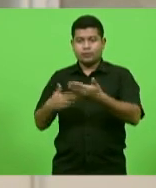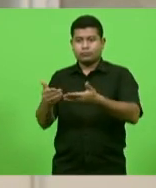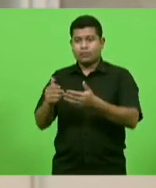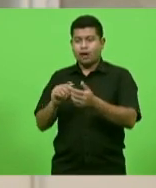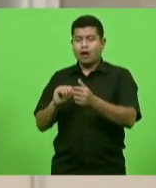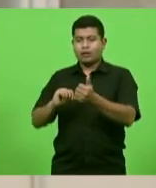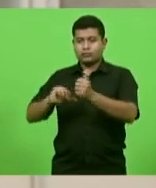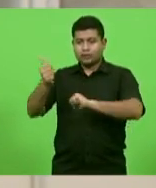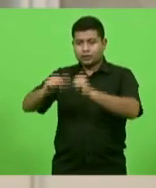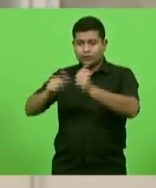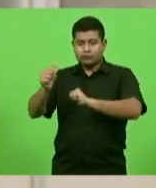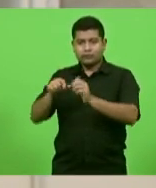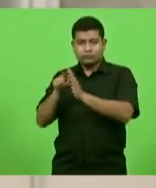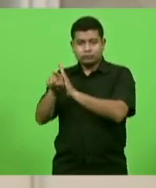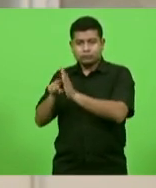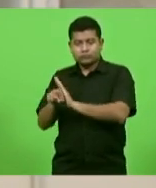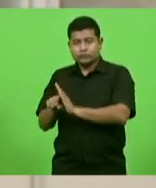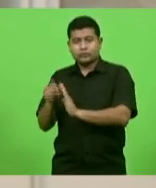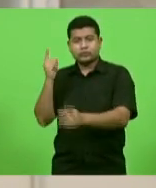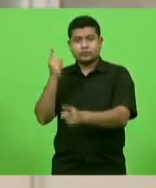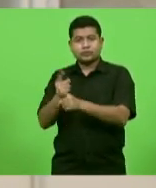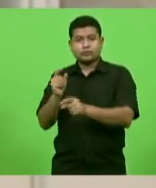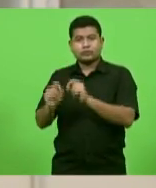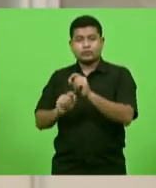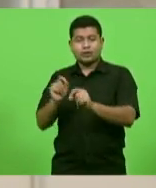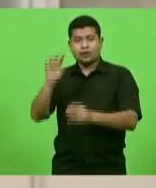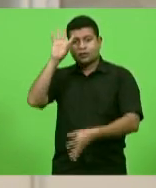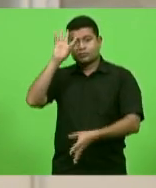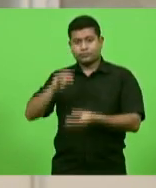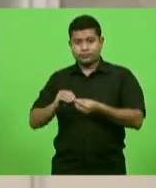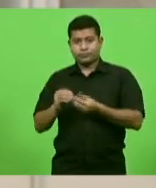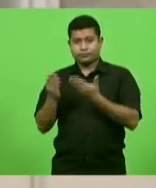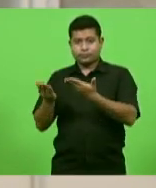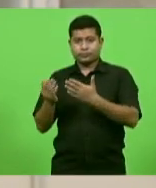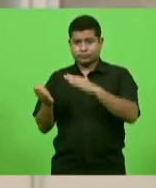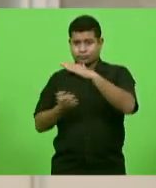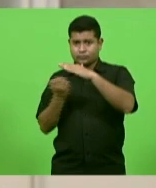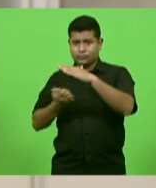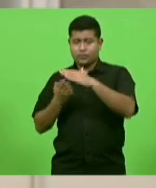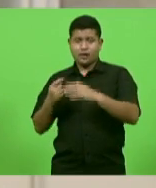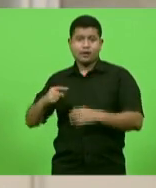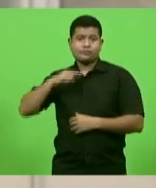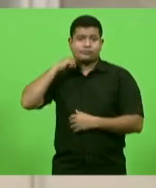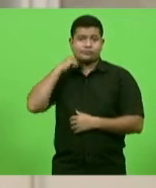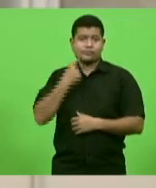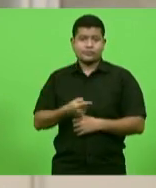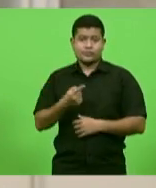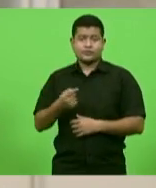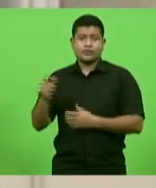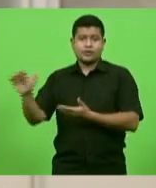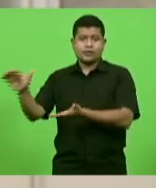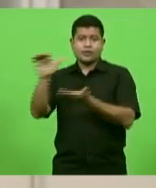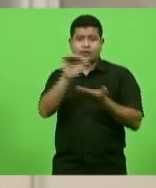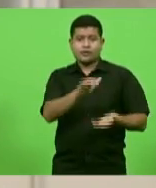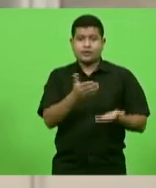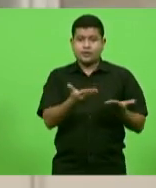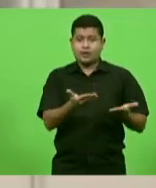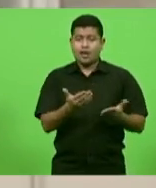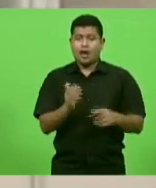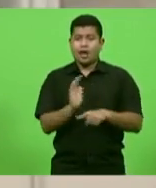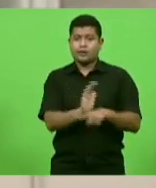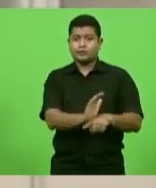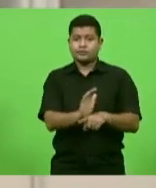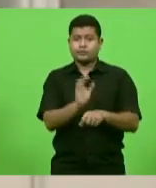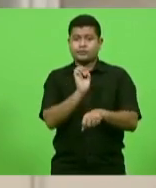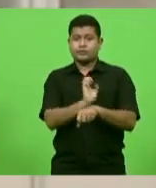levantamento e chegou à conclusão de que era uma empresa que não tinha condições de fornecer para estrada